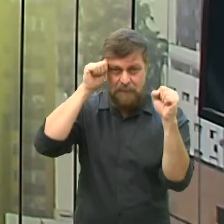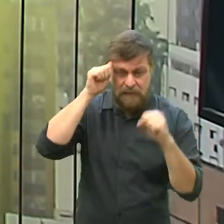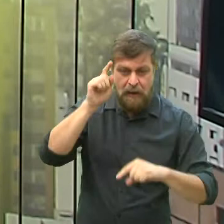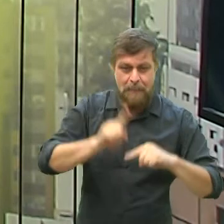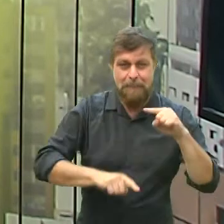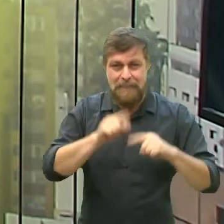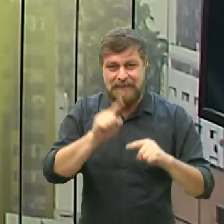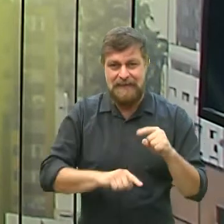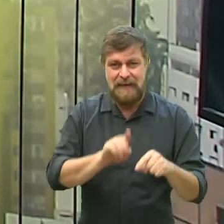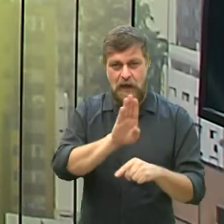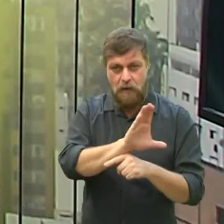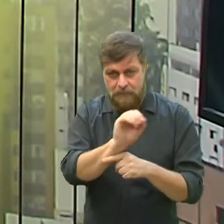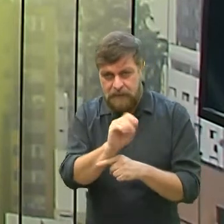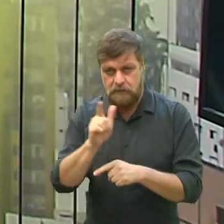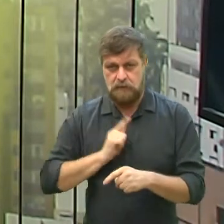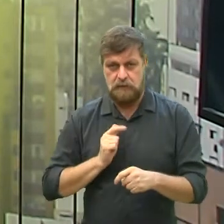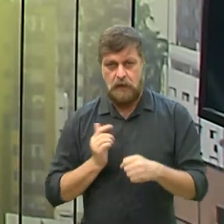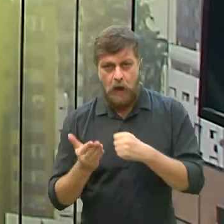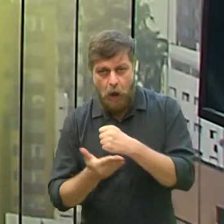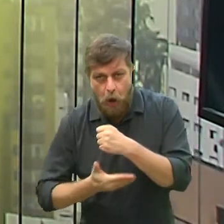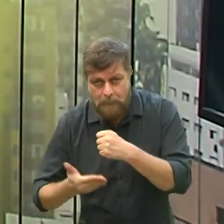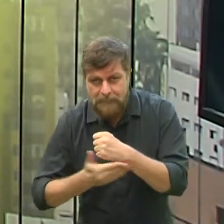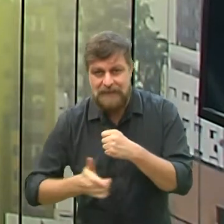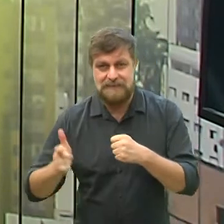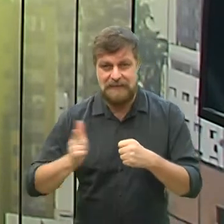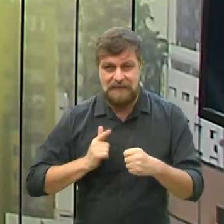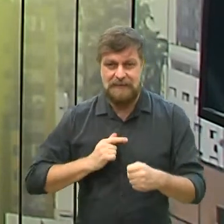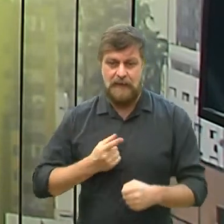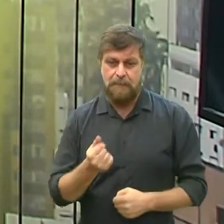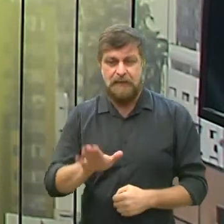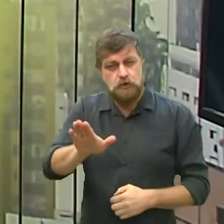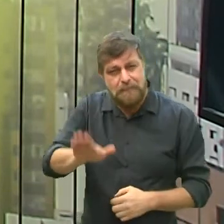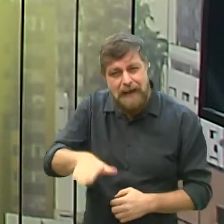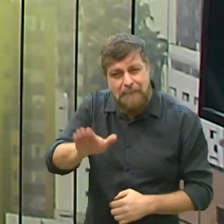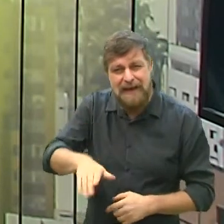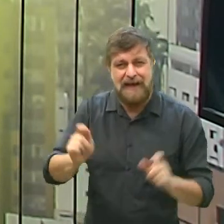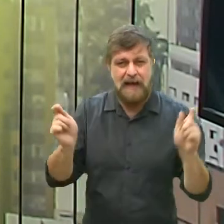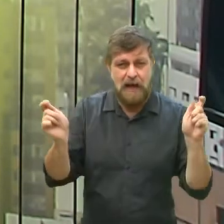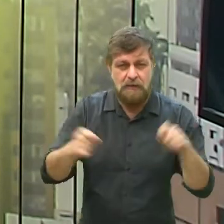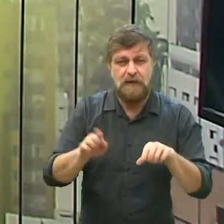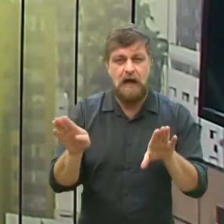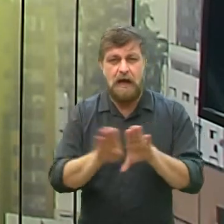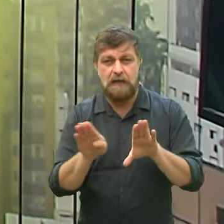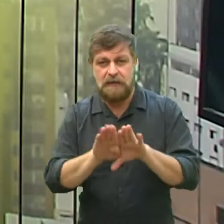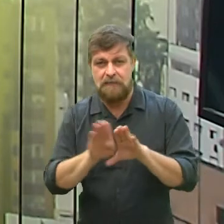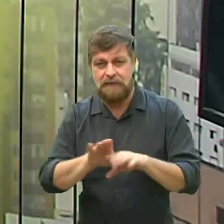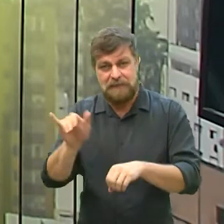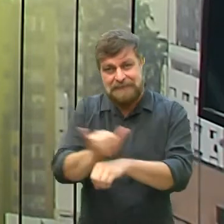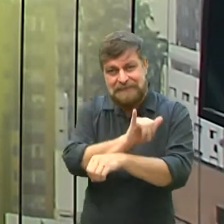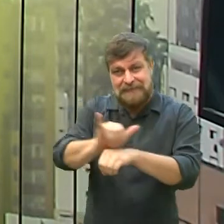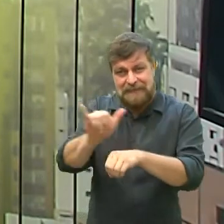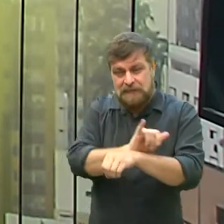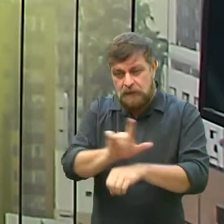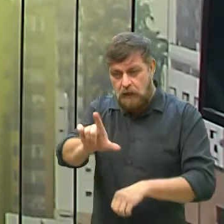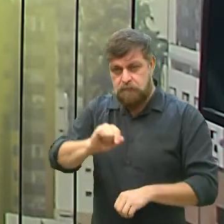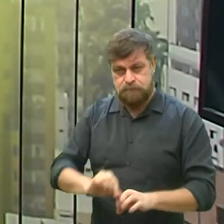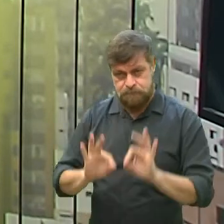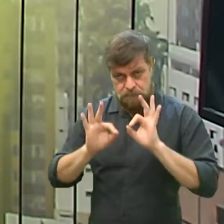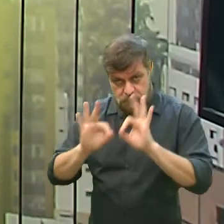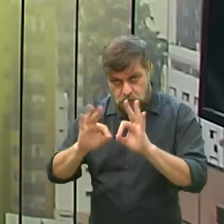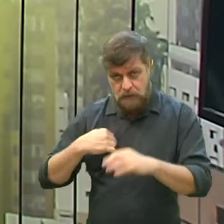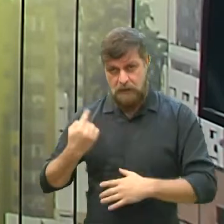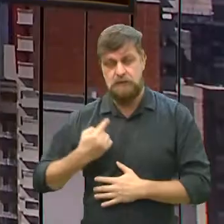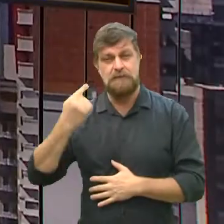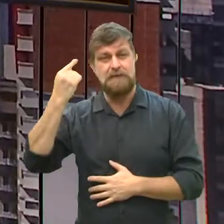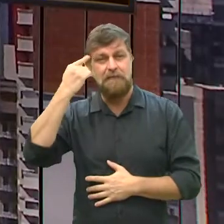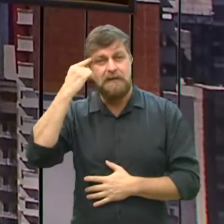recurso renovável, né, que, como eu disse, também tem um custo menor, pode ser, né, uma fonte alternativa, é positivo, então, a gente